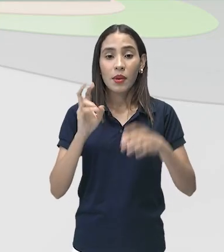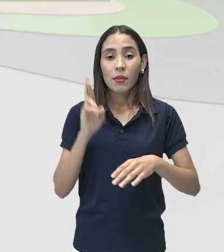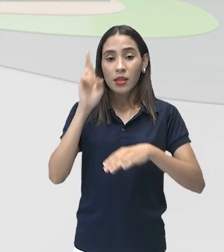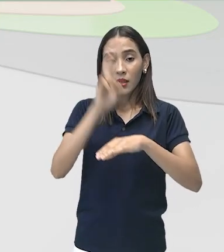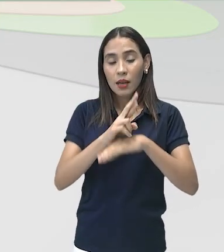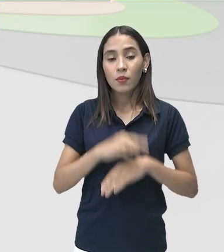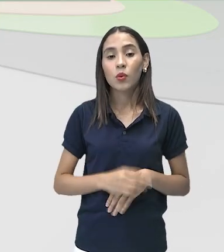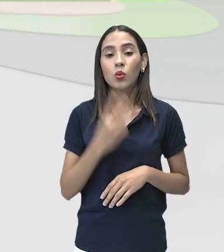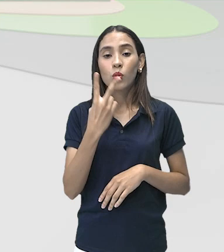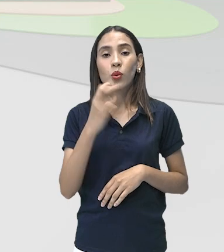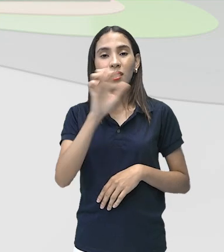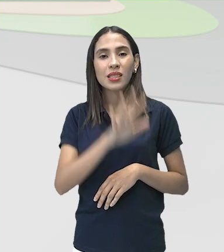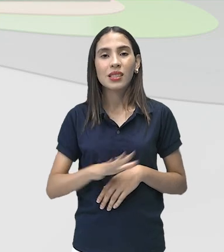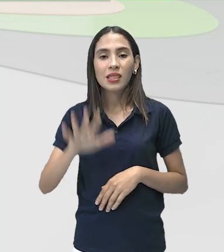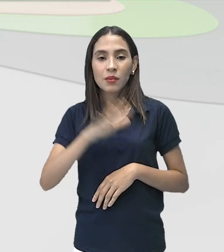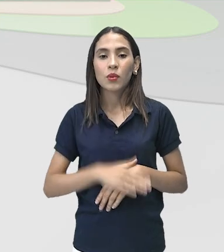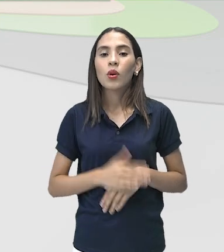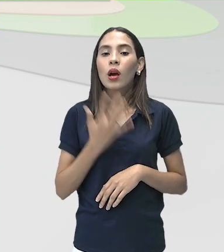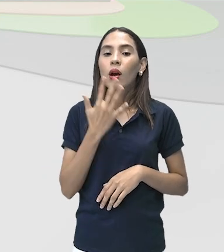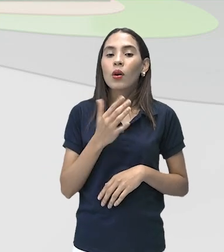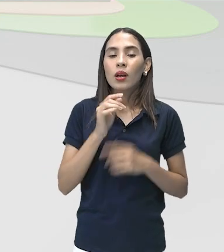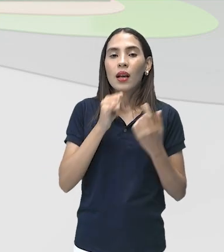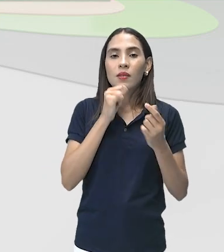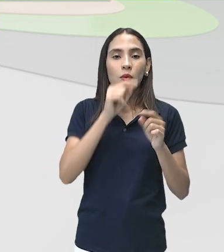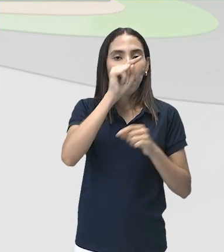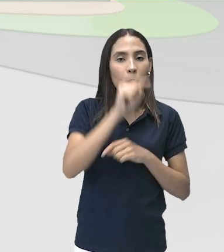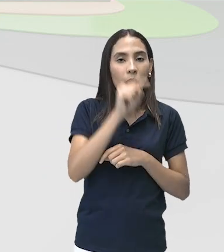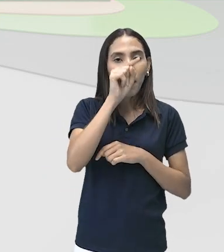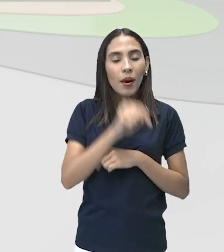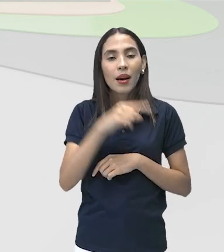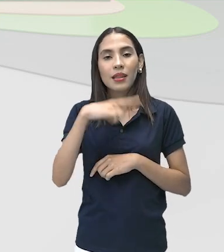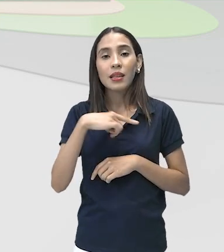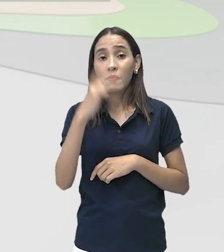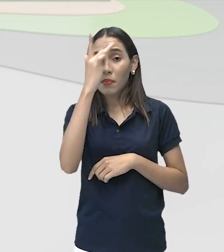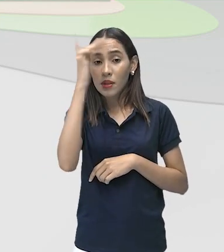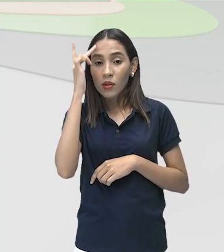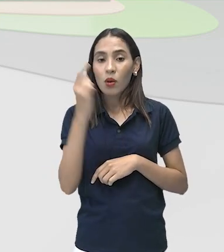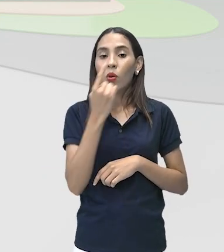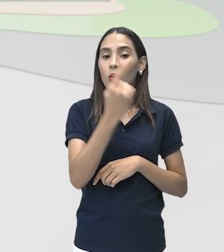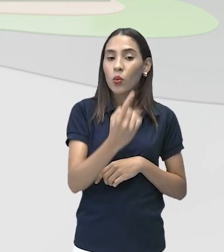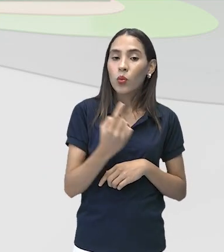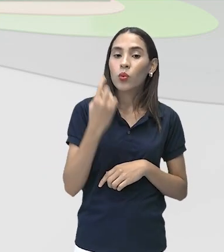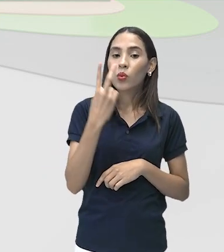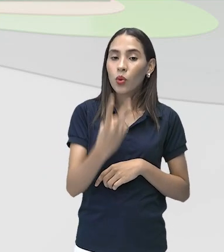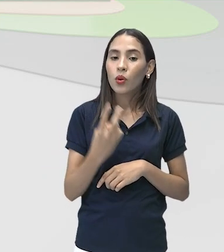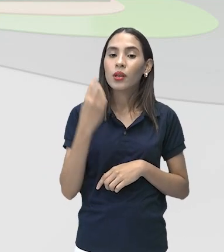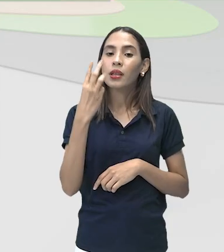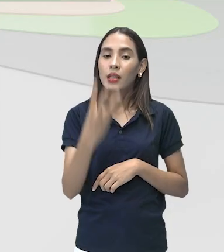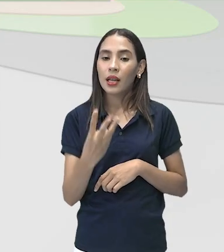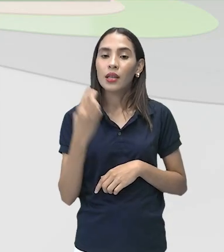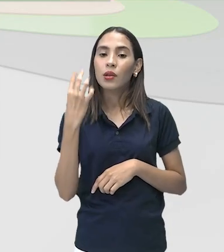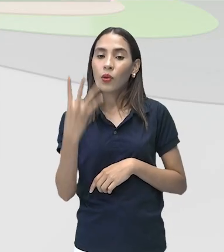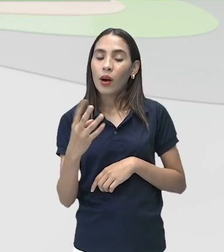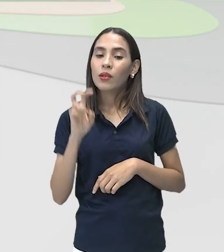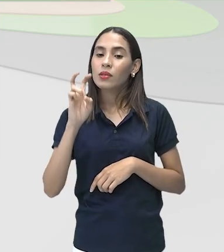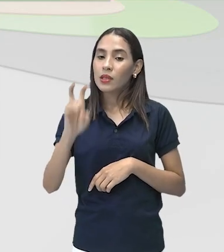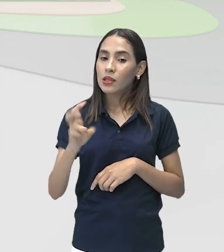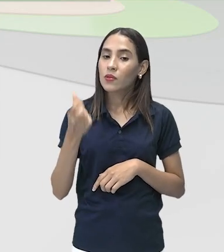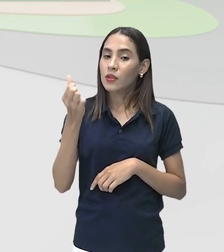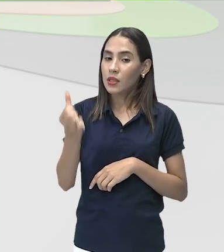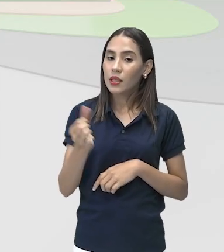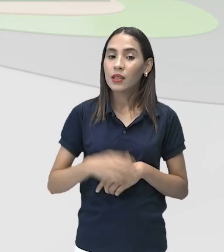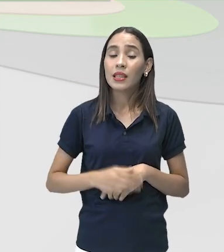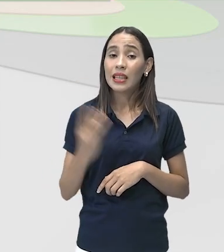representado pelos dois símbolos, né, dois traços, nós temos os indivíduos 1, 2, 3, 4, 5 e 6. E